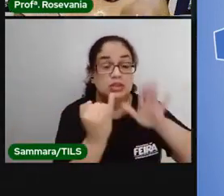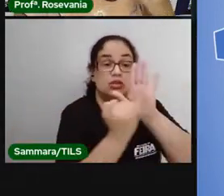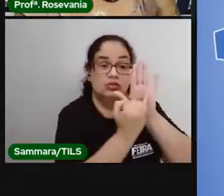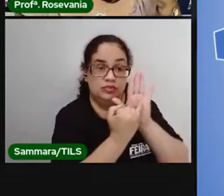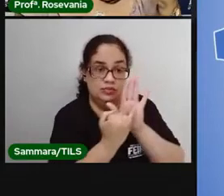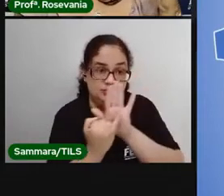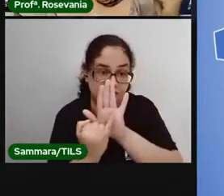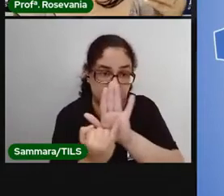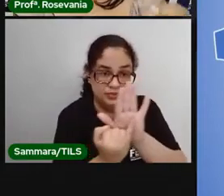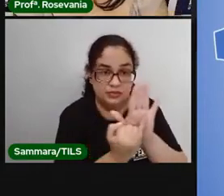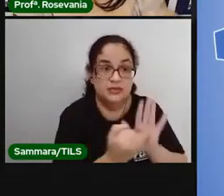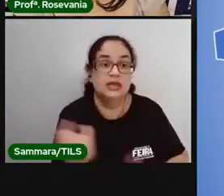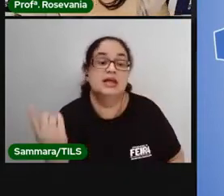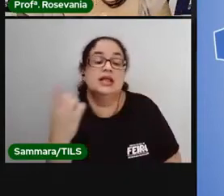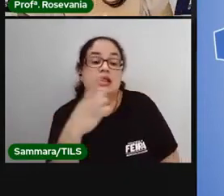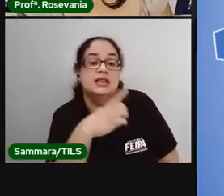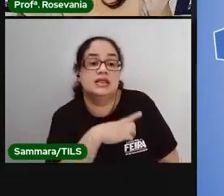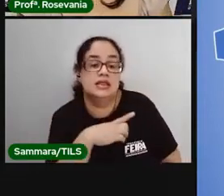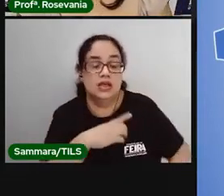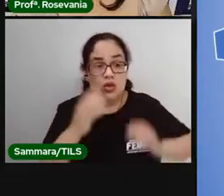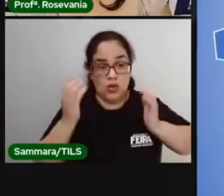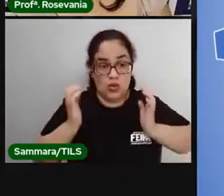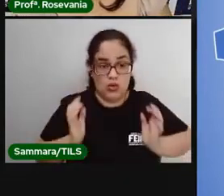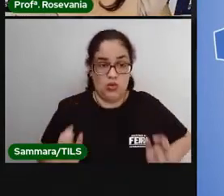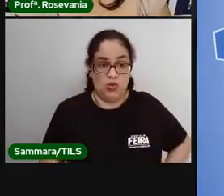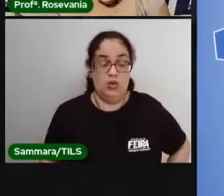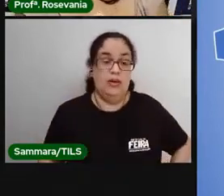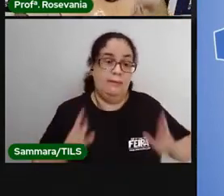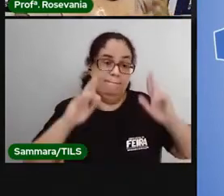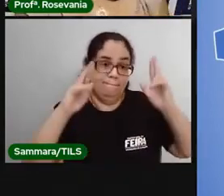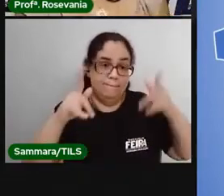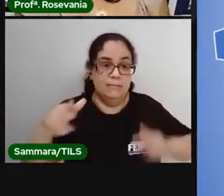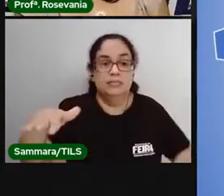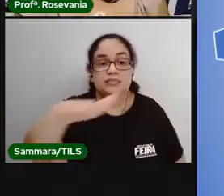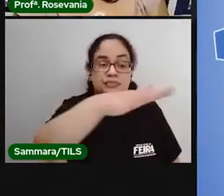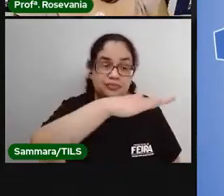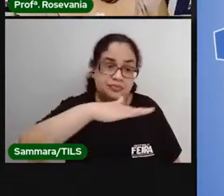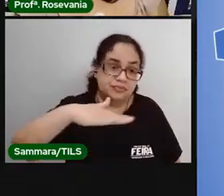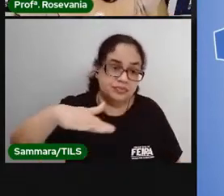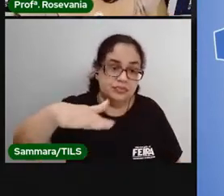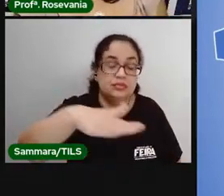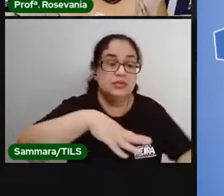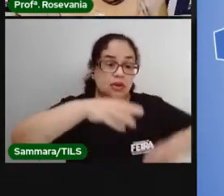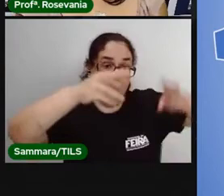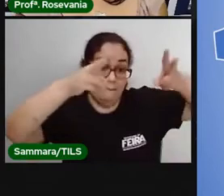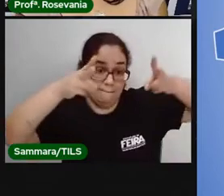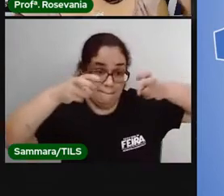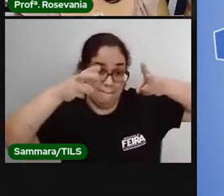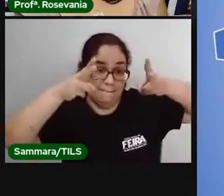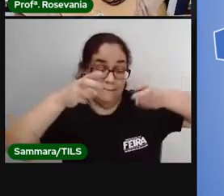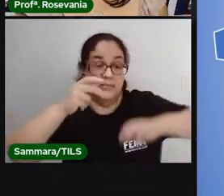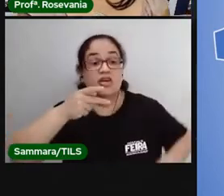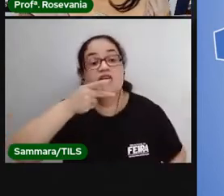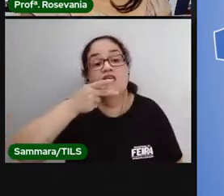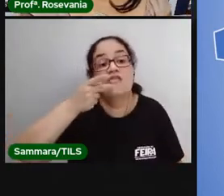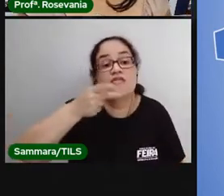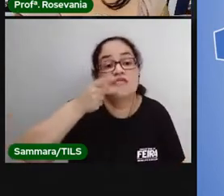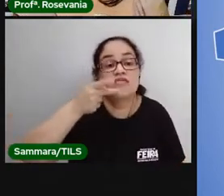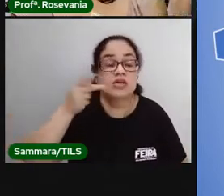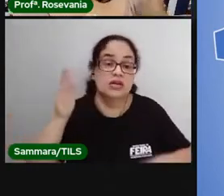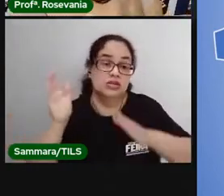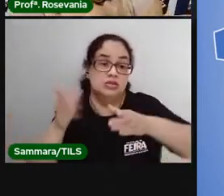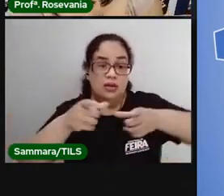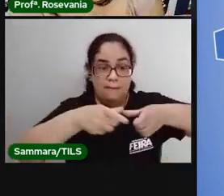identidade, a gente tem comportamentos também diferentes nesse espaço. Então, vocês percebam que eu vim falando, né, desde o espaço